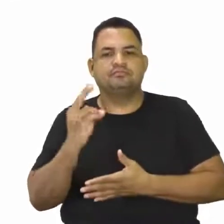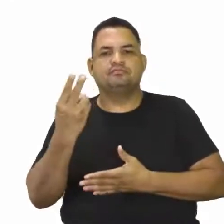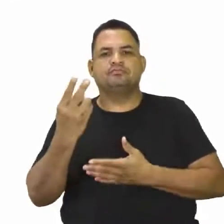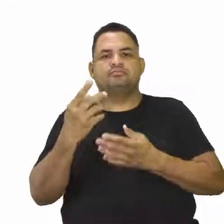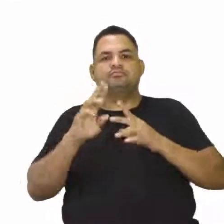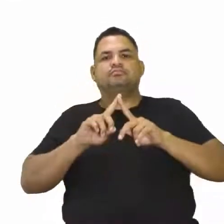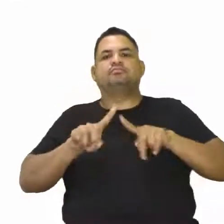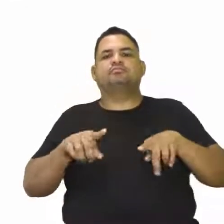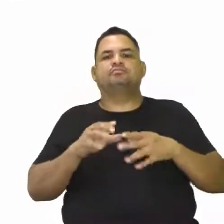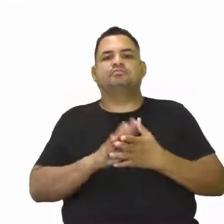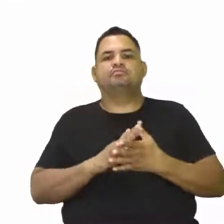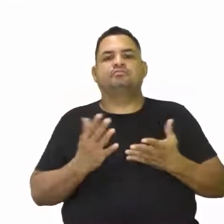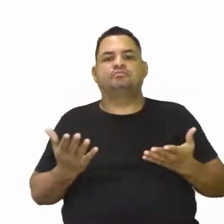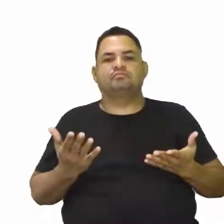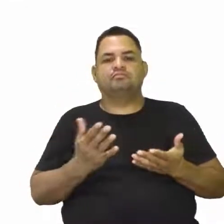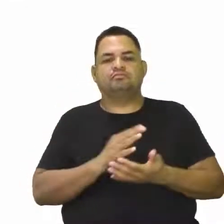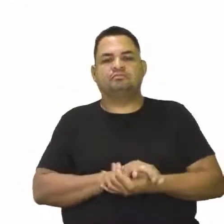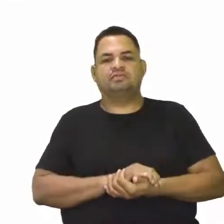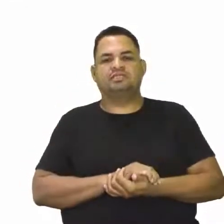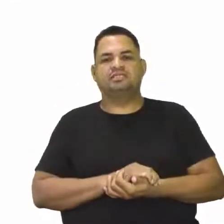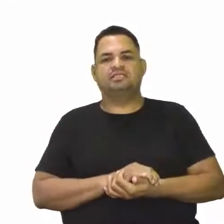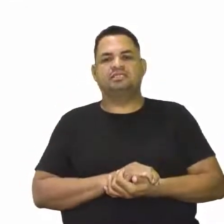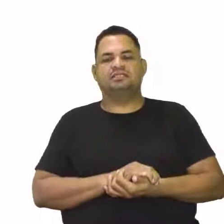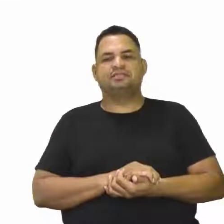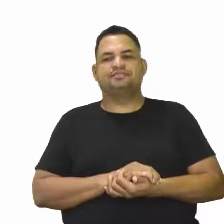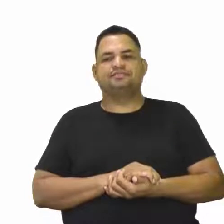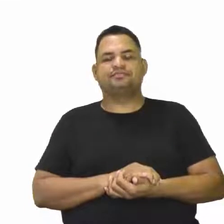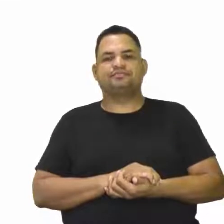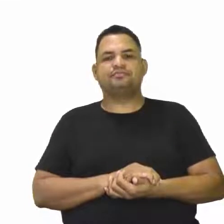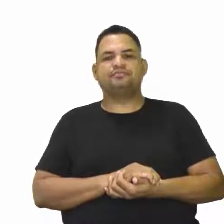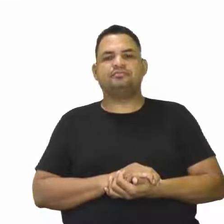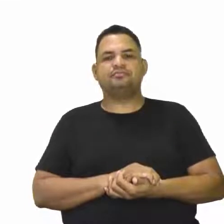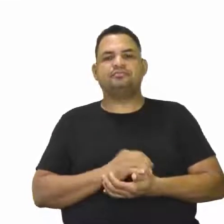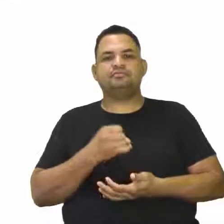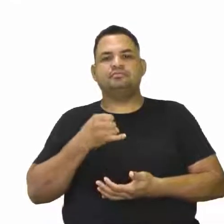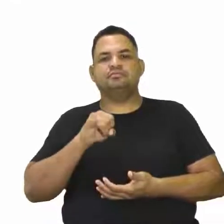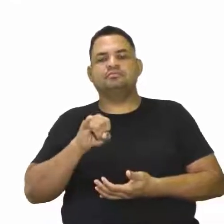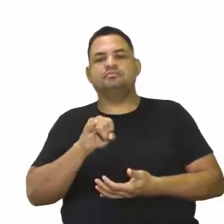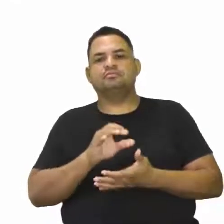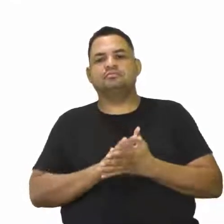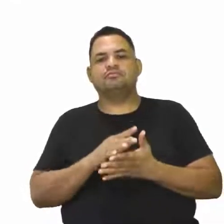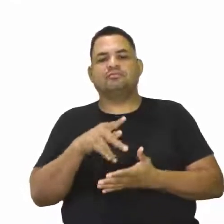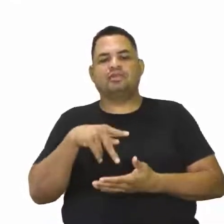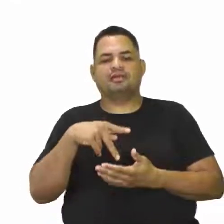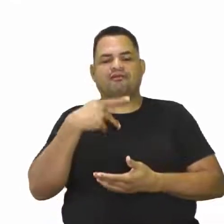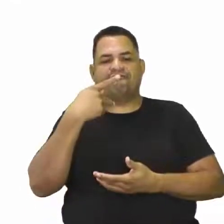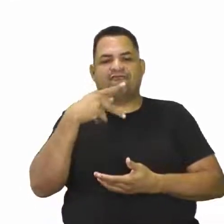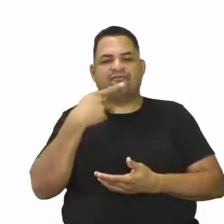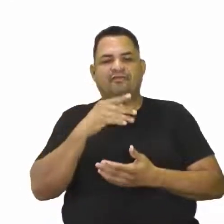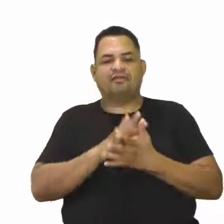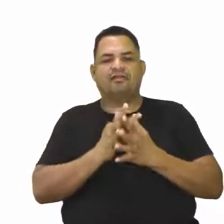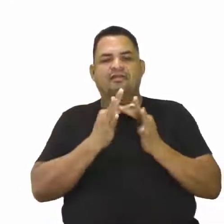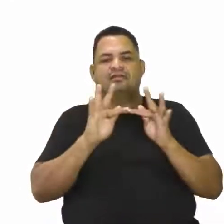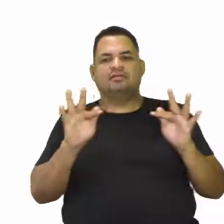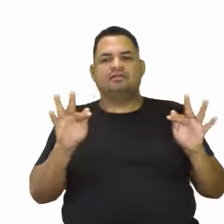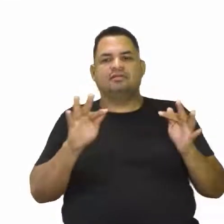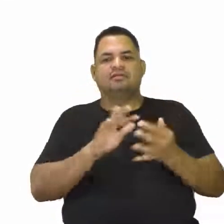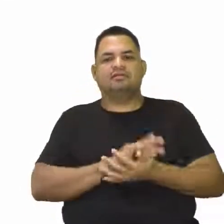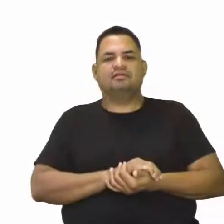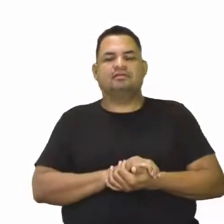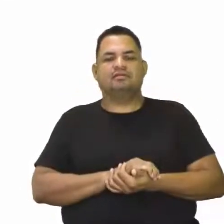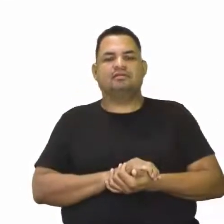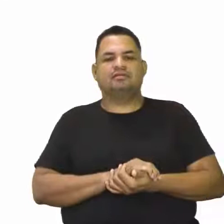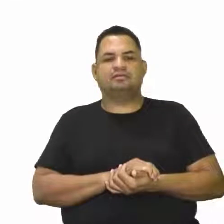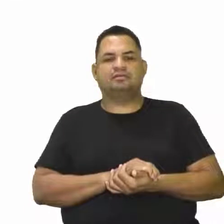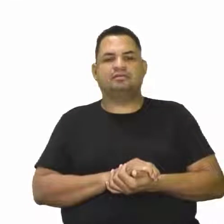mais, porém, a ligação é entre as palavras. Se a gente falar a frase boi, Madrid, autobus,